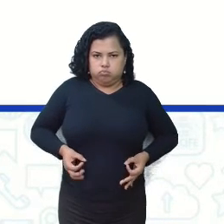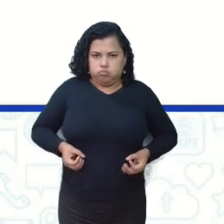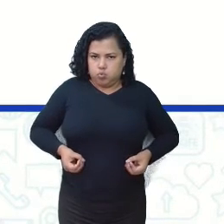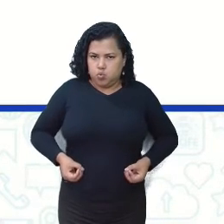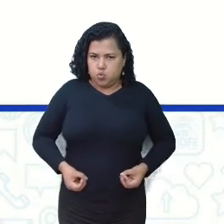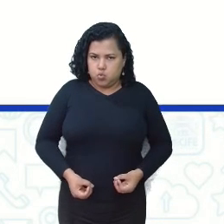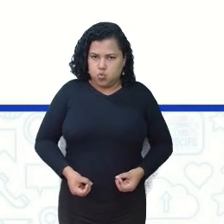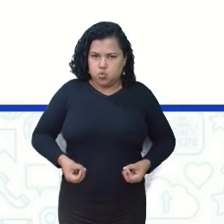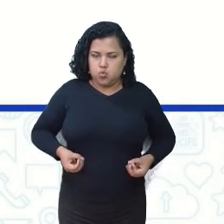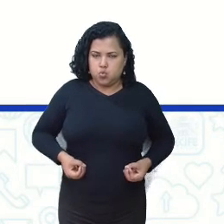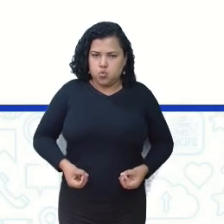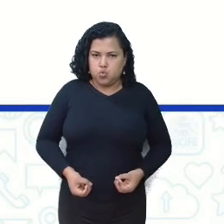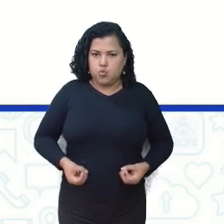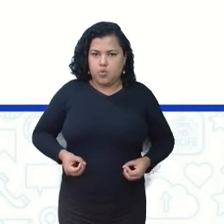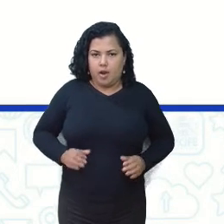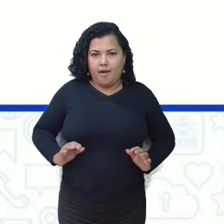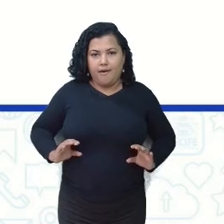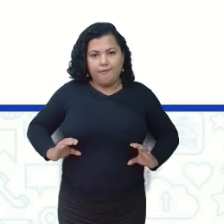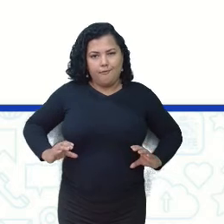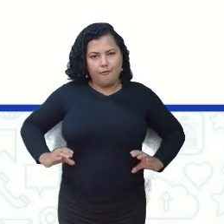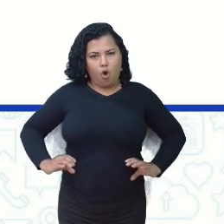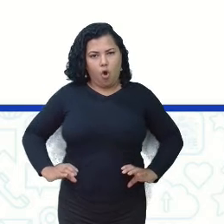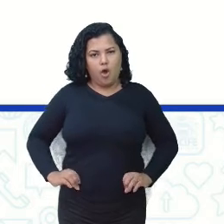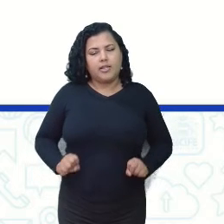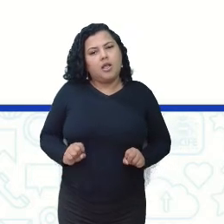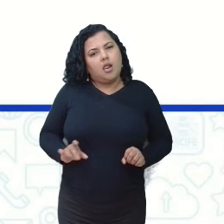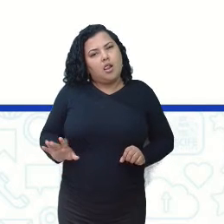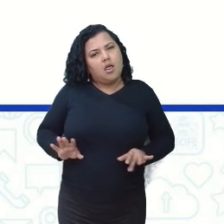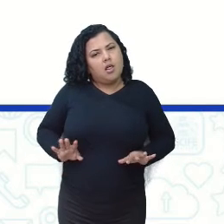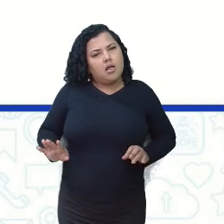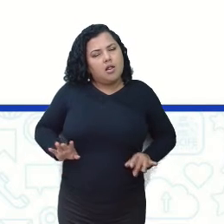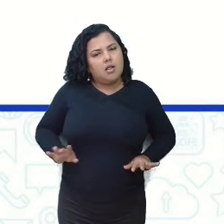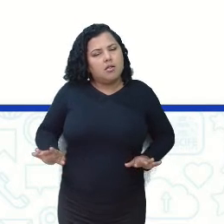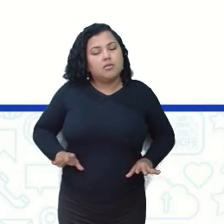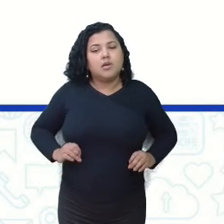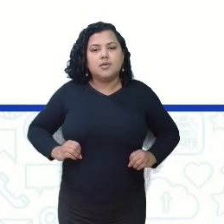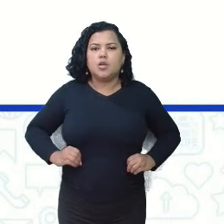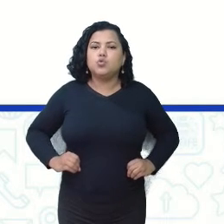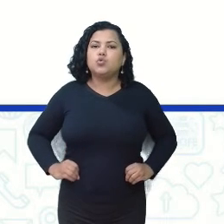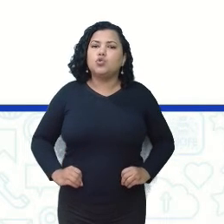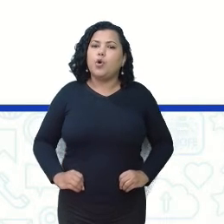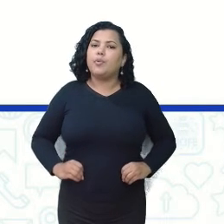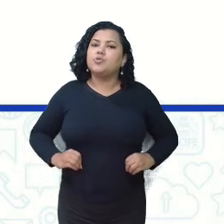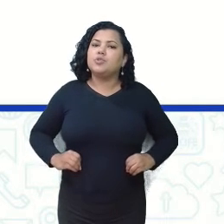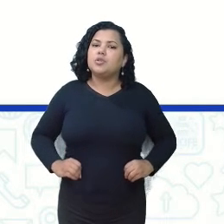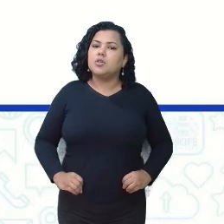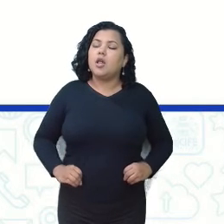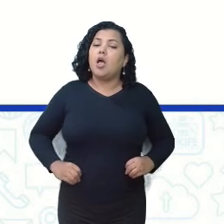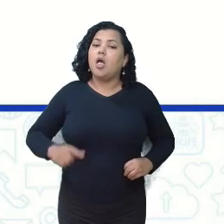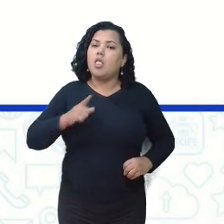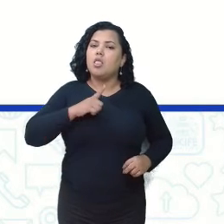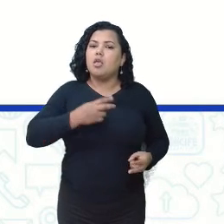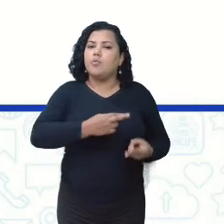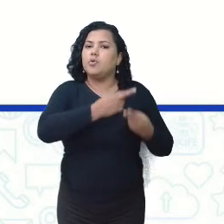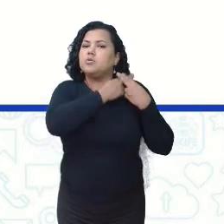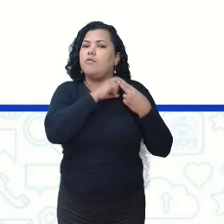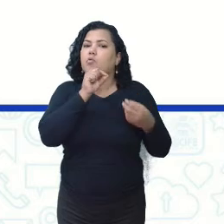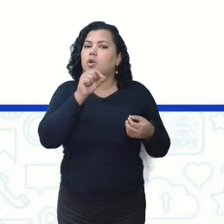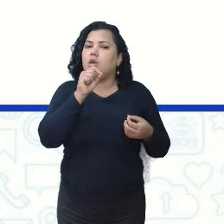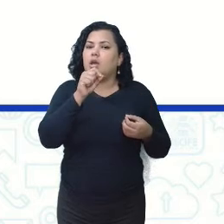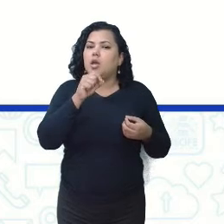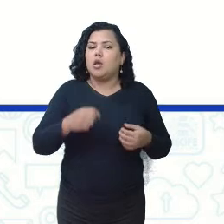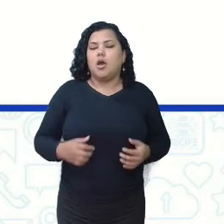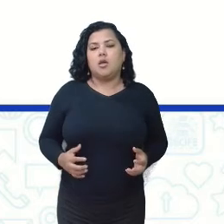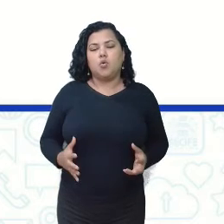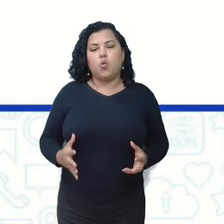musculares revestidos de cílios. Essas tubas uterinas, então, elas são responsáveis também pela